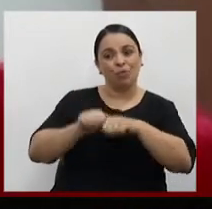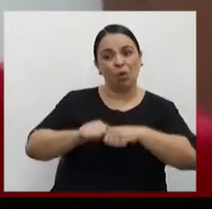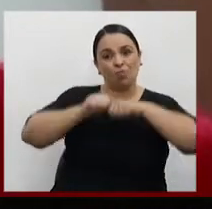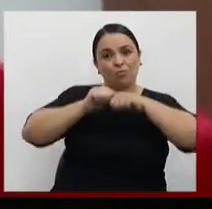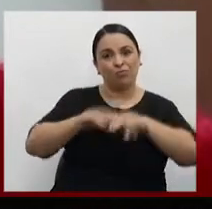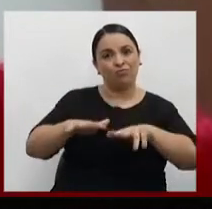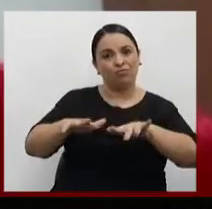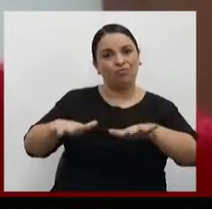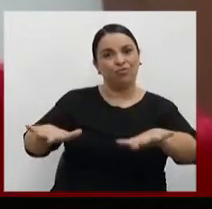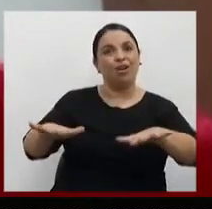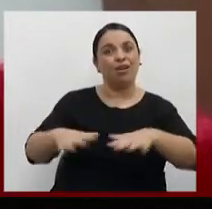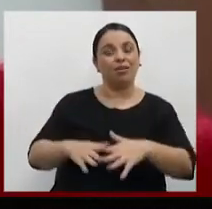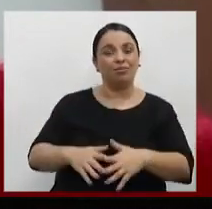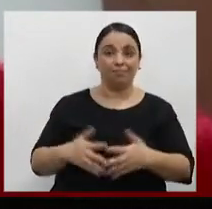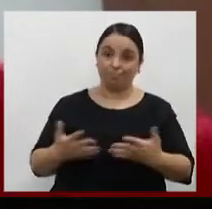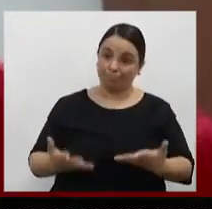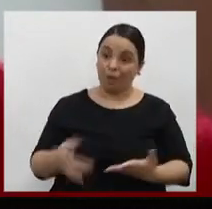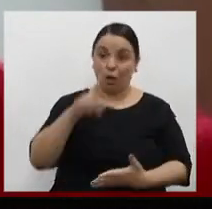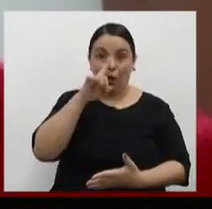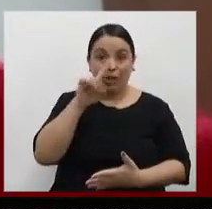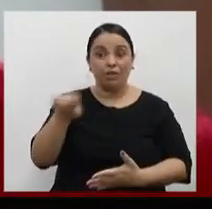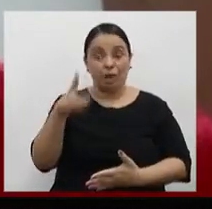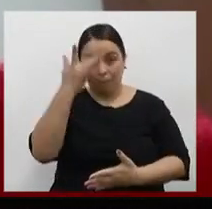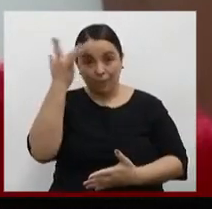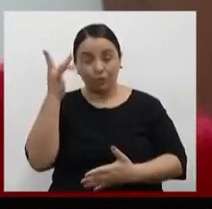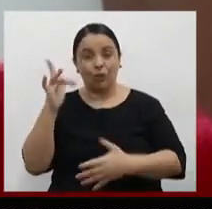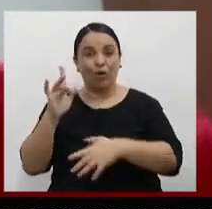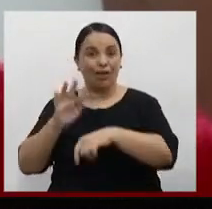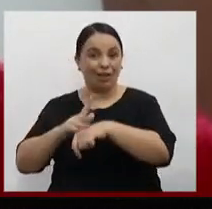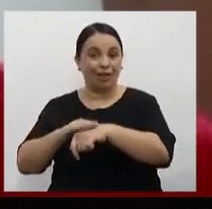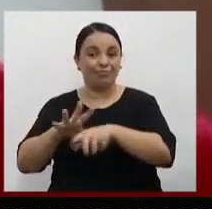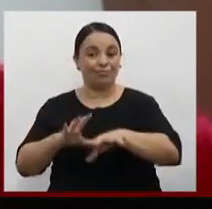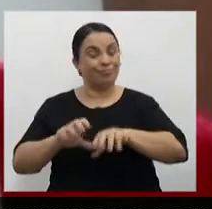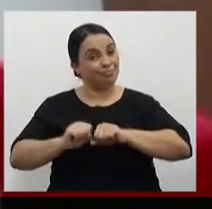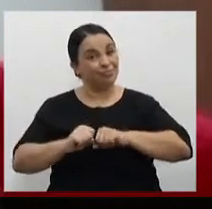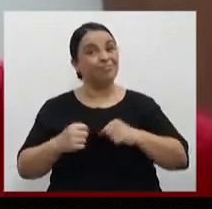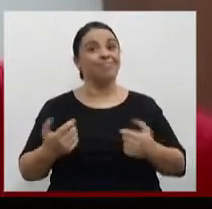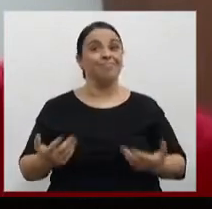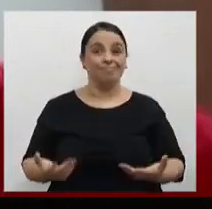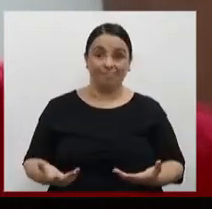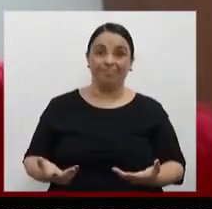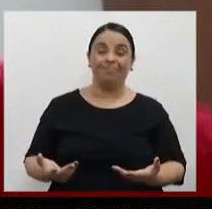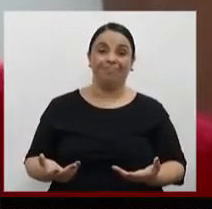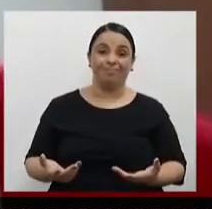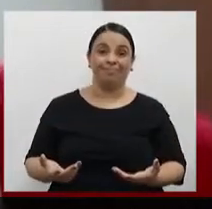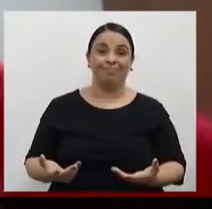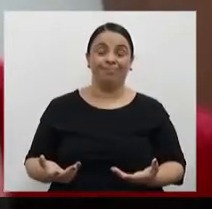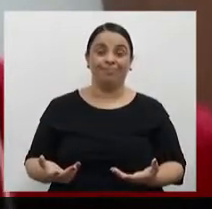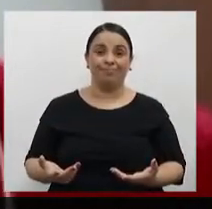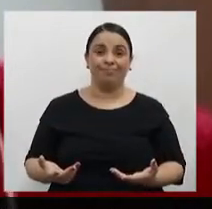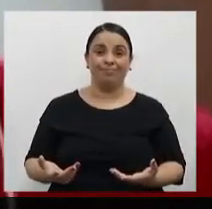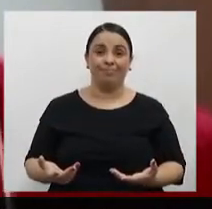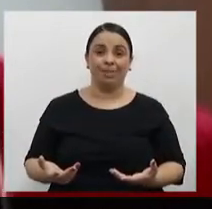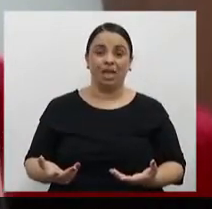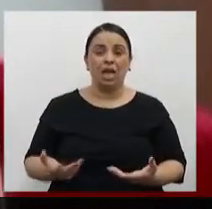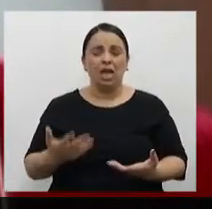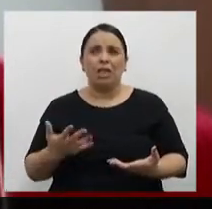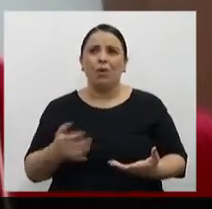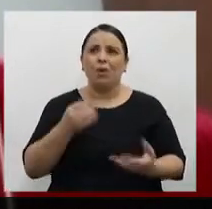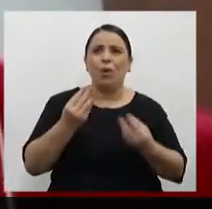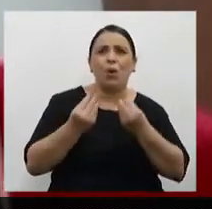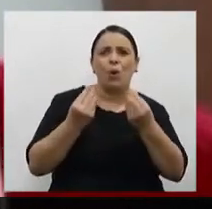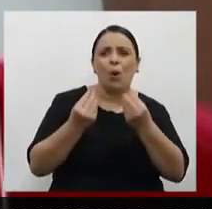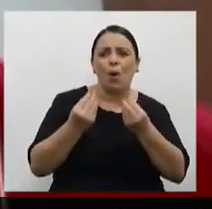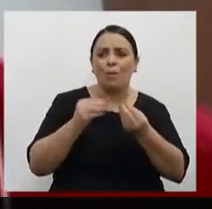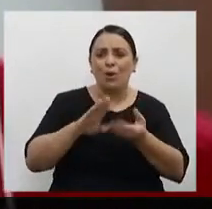colocado é um estudo que se tem de muito tempo, é a mais-valia social. Você excluir determinadas pessoas